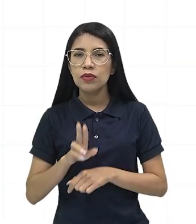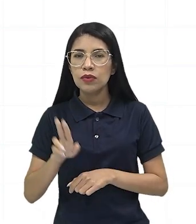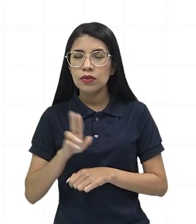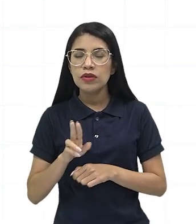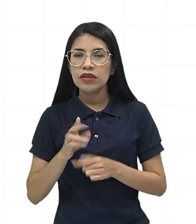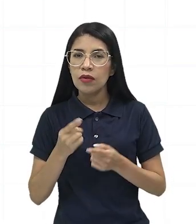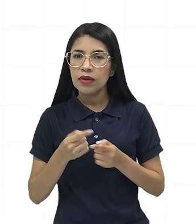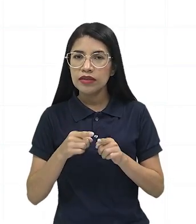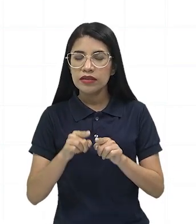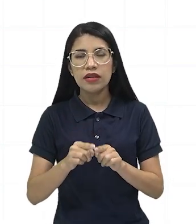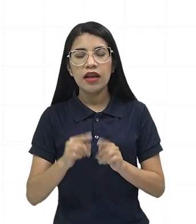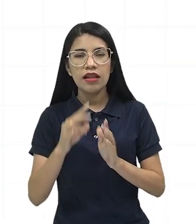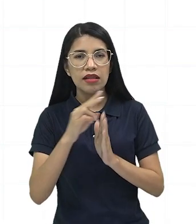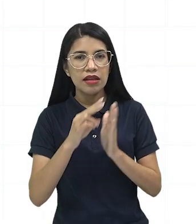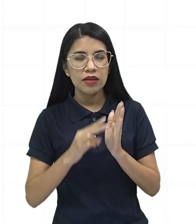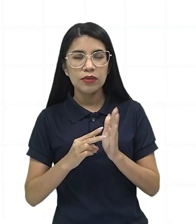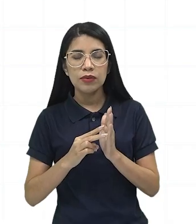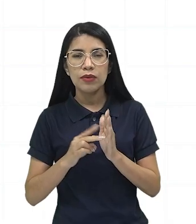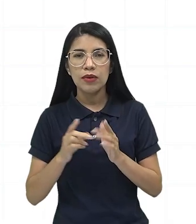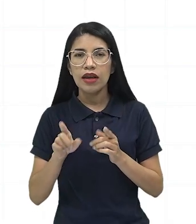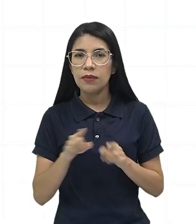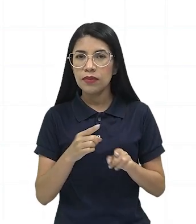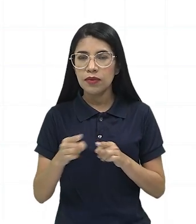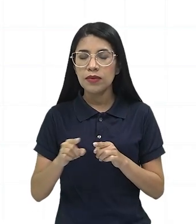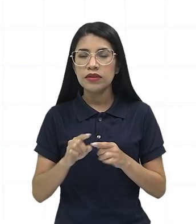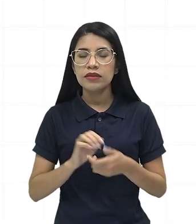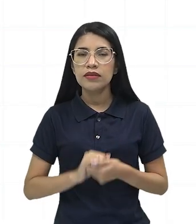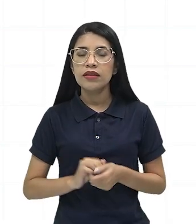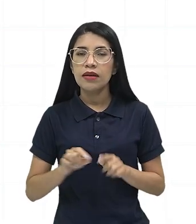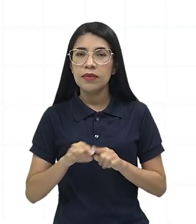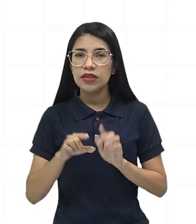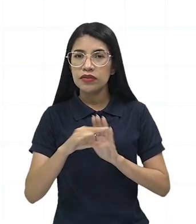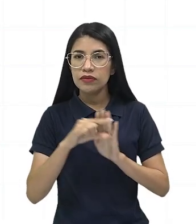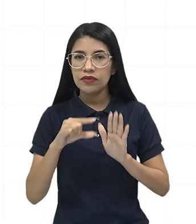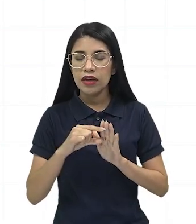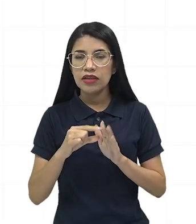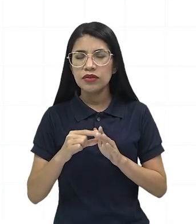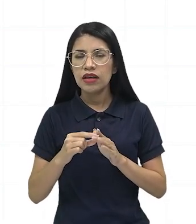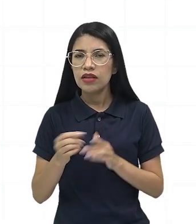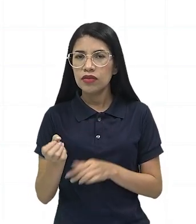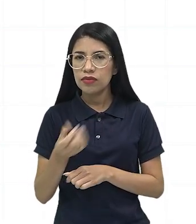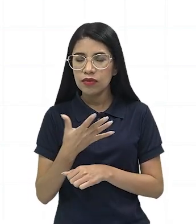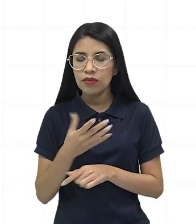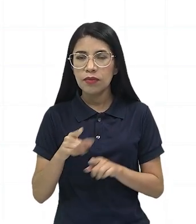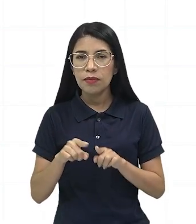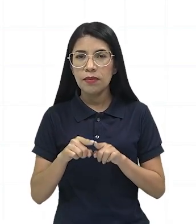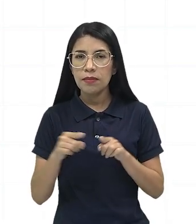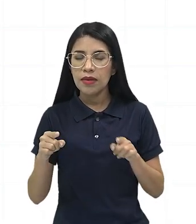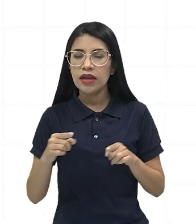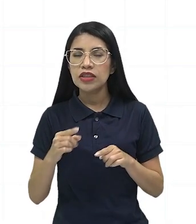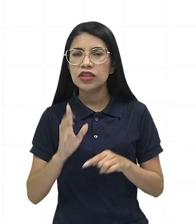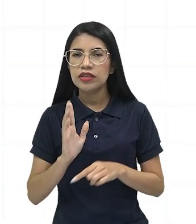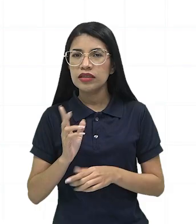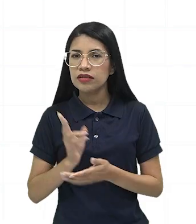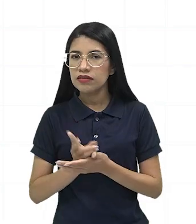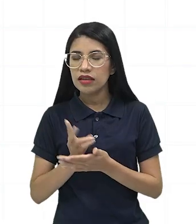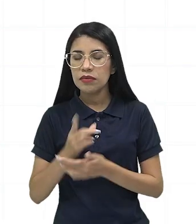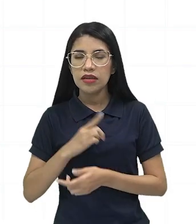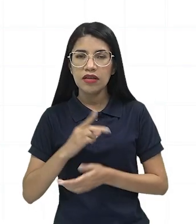poemas, versos. Embora essas classificações sejam mais recentes, a gente tem aí desde sempre a leitura